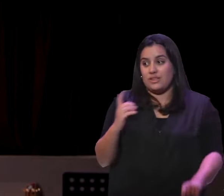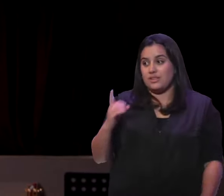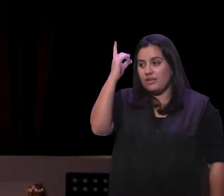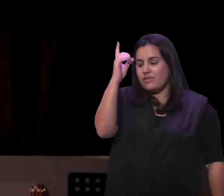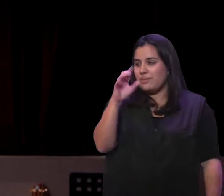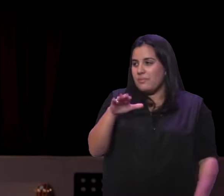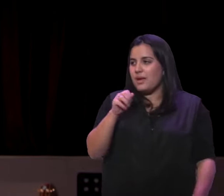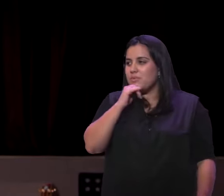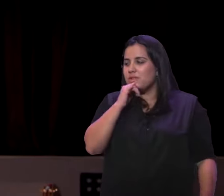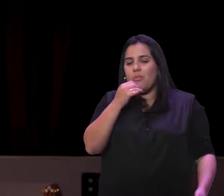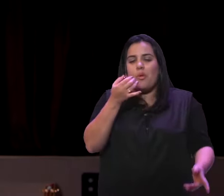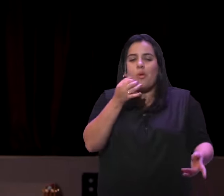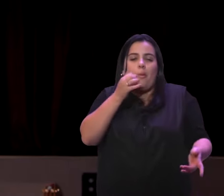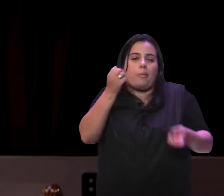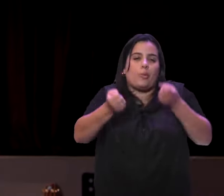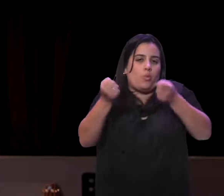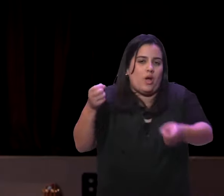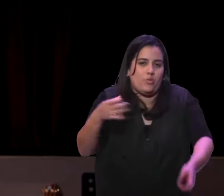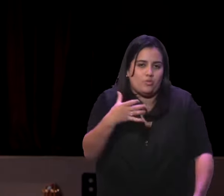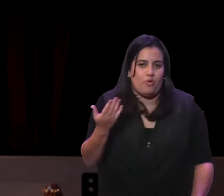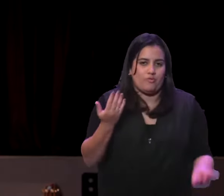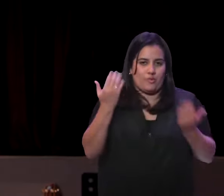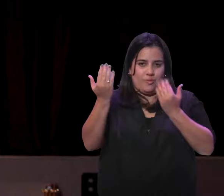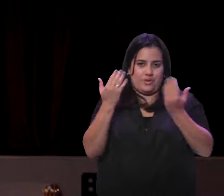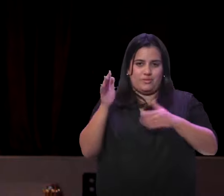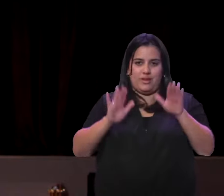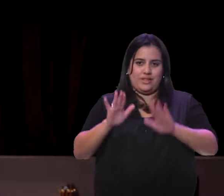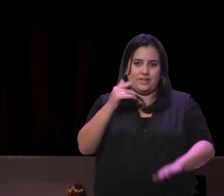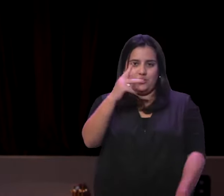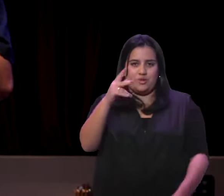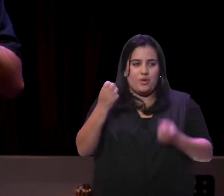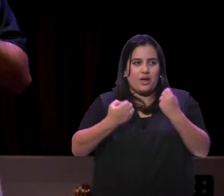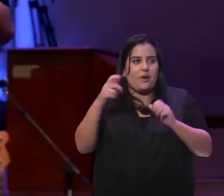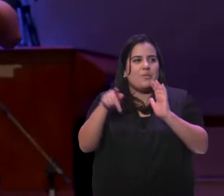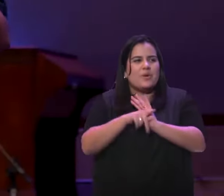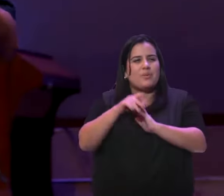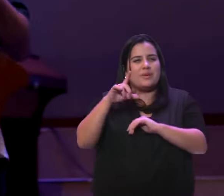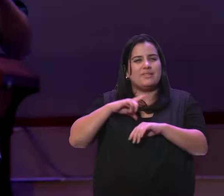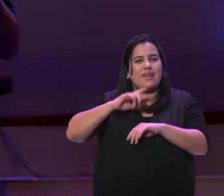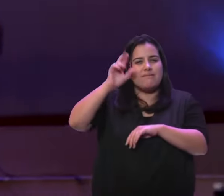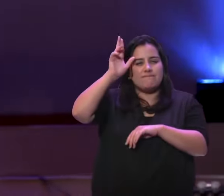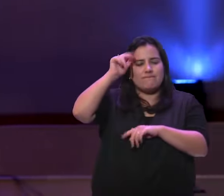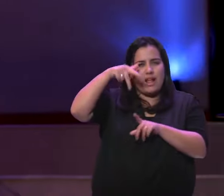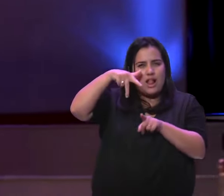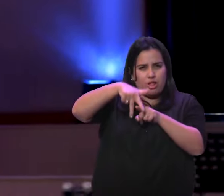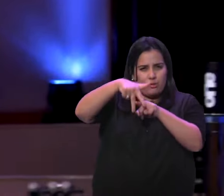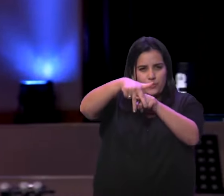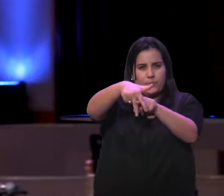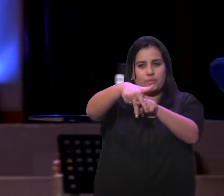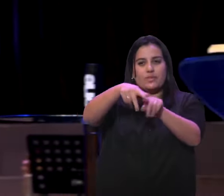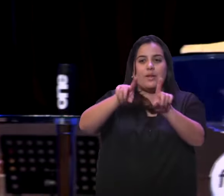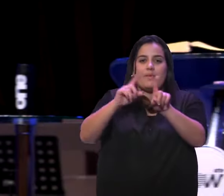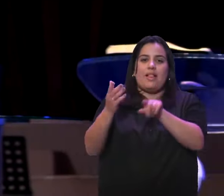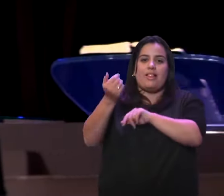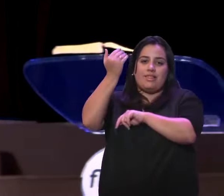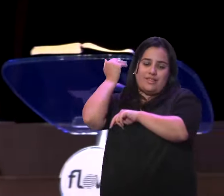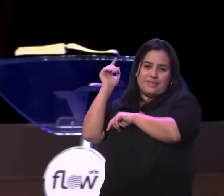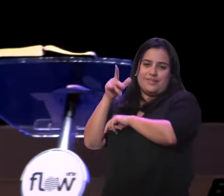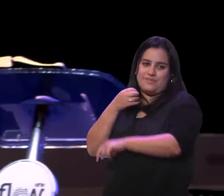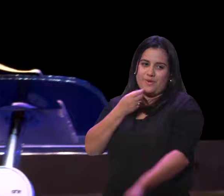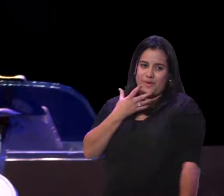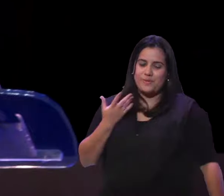tipo um carro novo na época. Talvez o seu carro seja uma carroça, né? Mas a carroça na época era boa, era uma